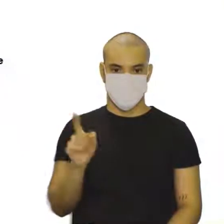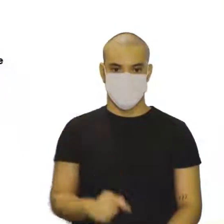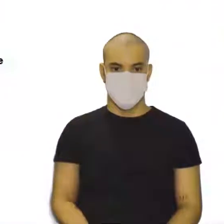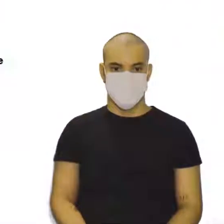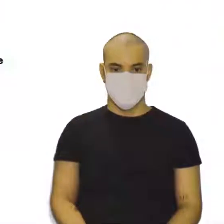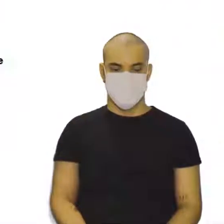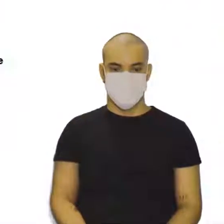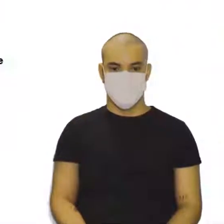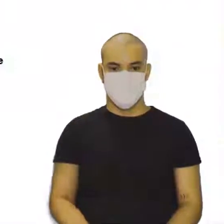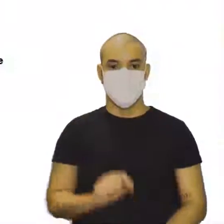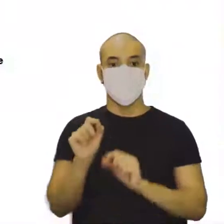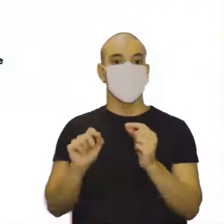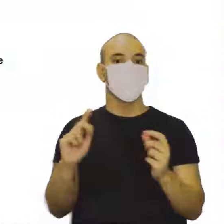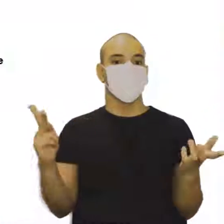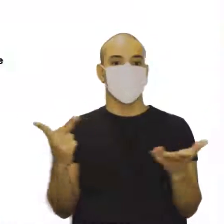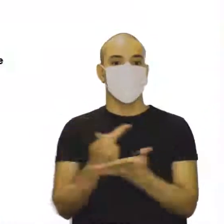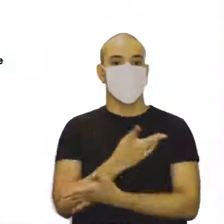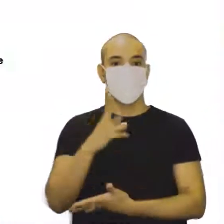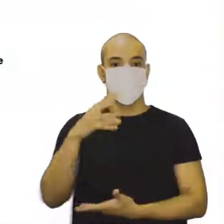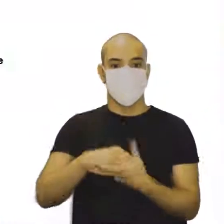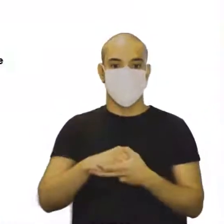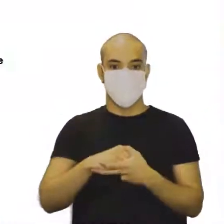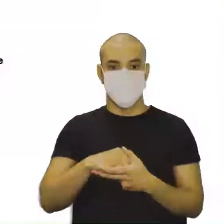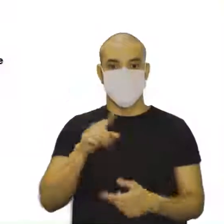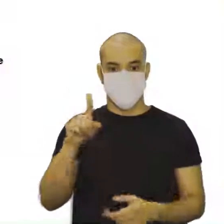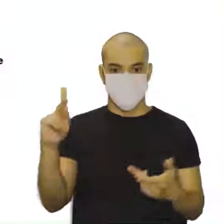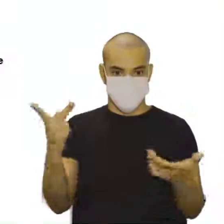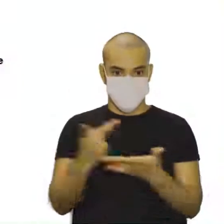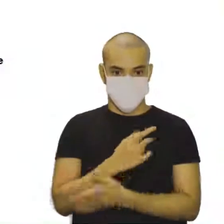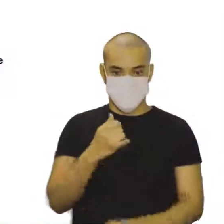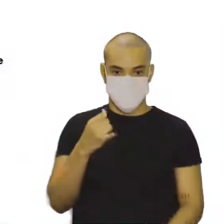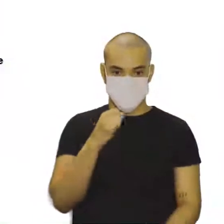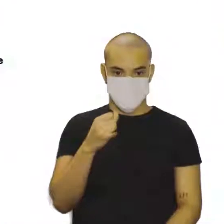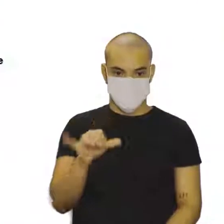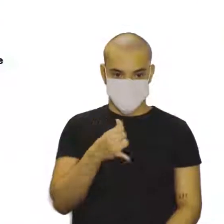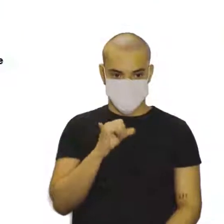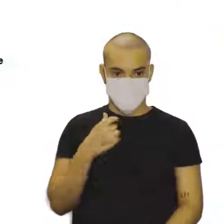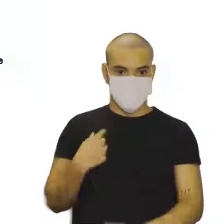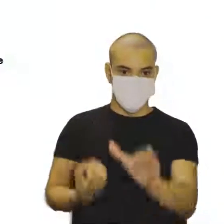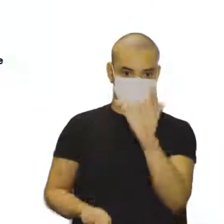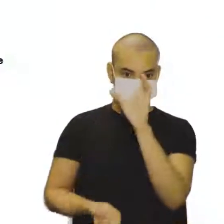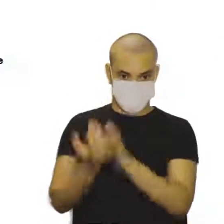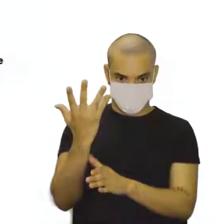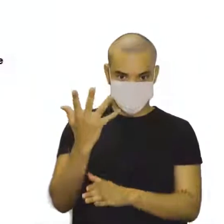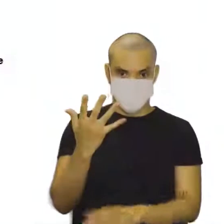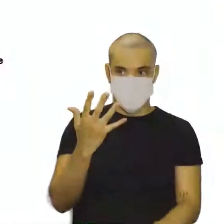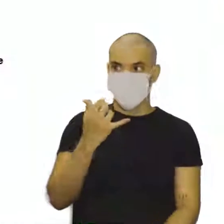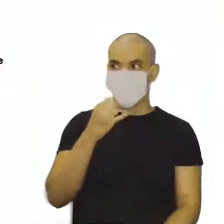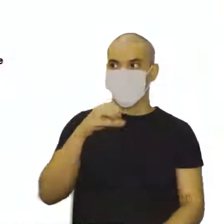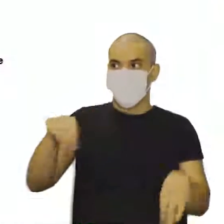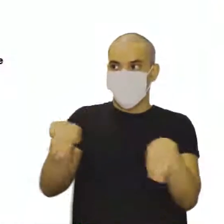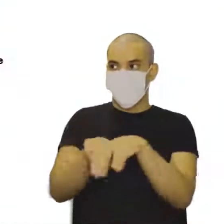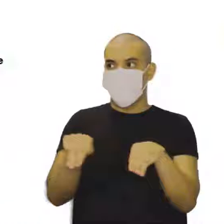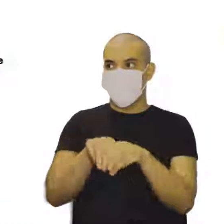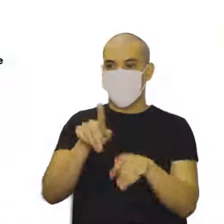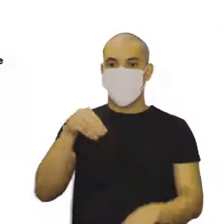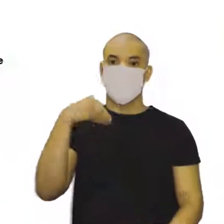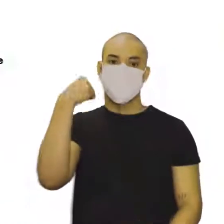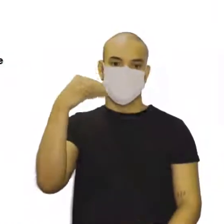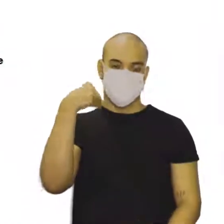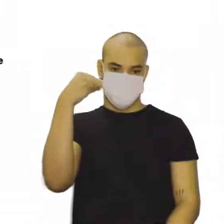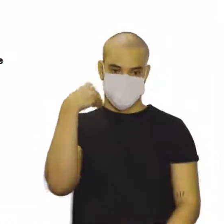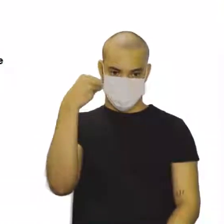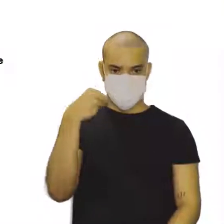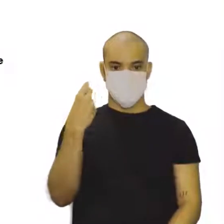Né? O que vai acontecer com esse eletroímã? Passou corrente aqui, eu vou criar campo magnético, tá? É uma experiênciazinha, se